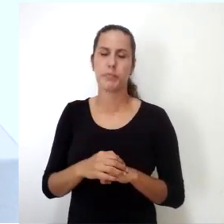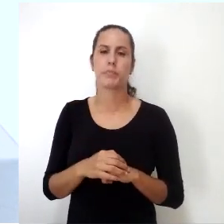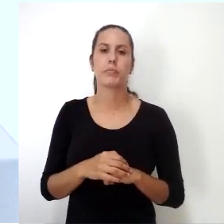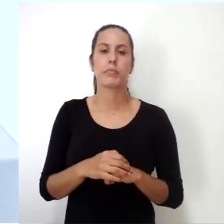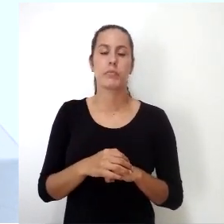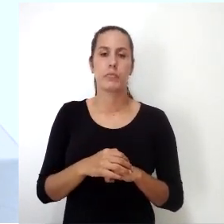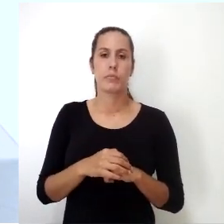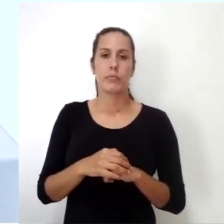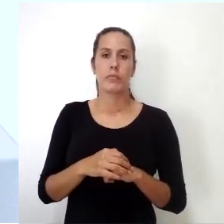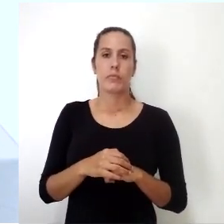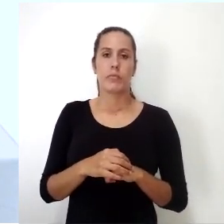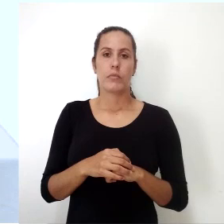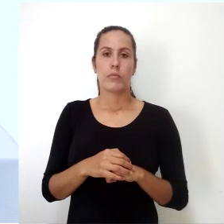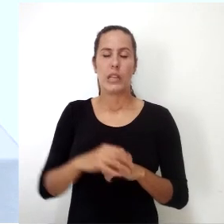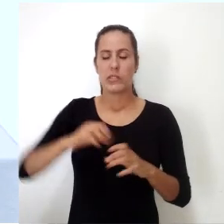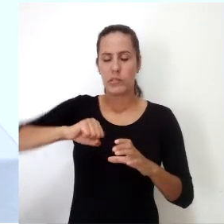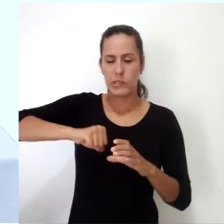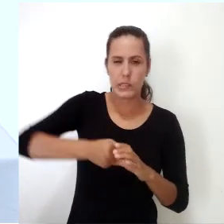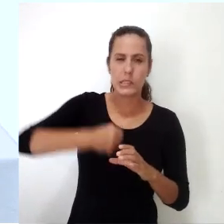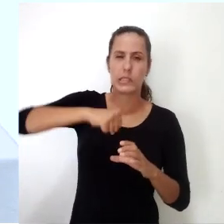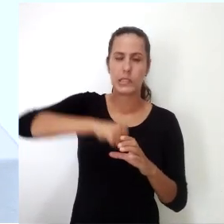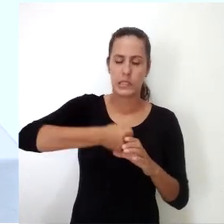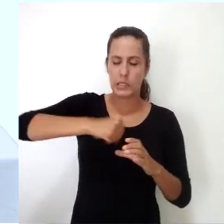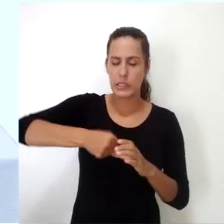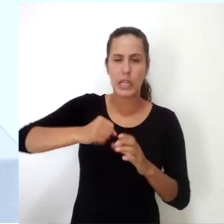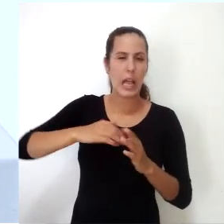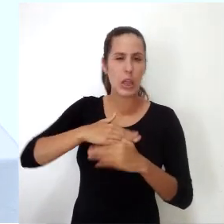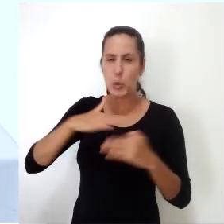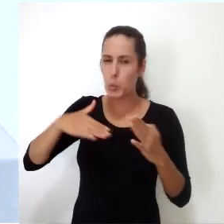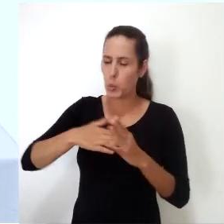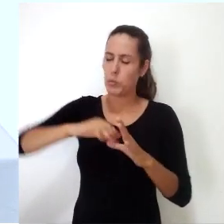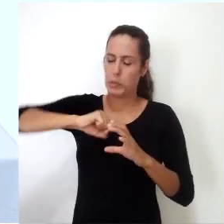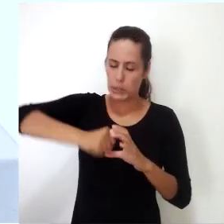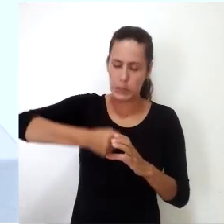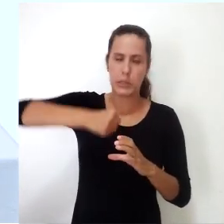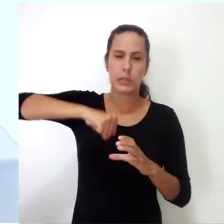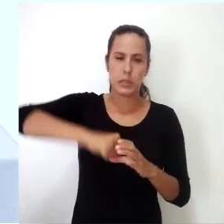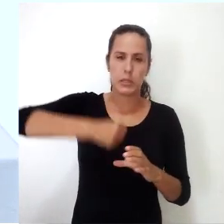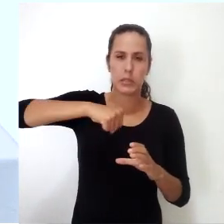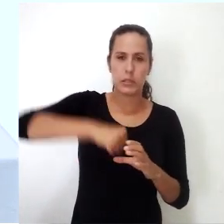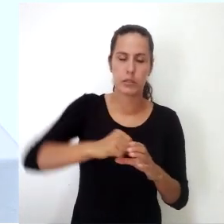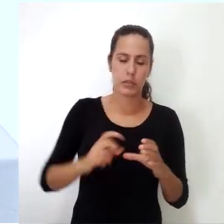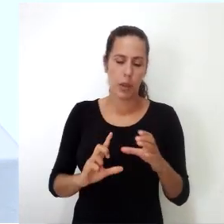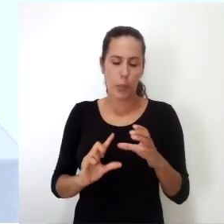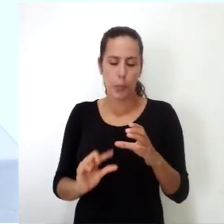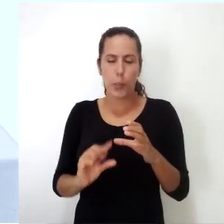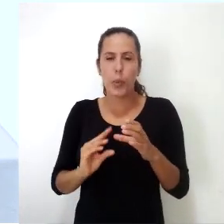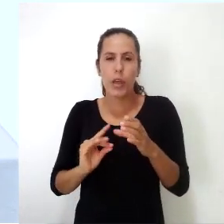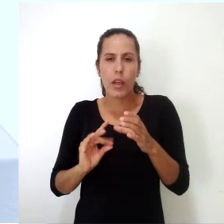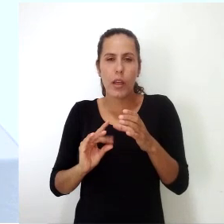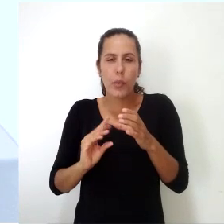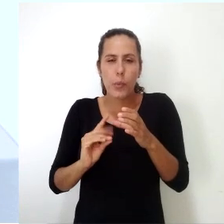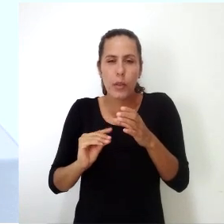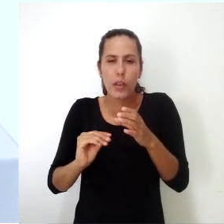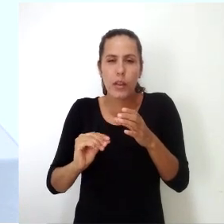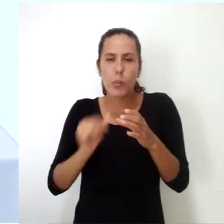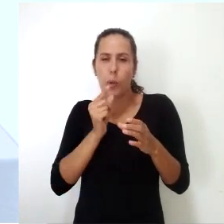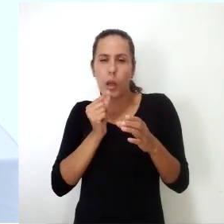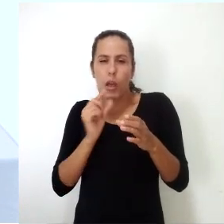cerca de uns 5 minutos, ok? Depois que você macera ela, você